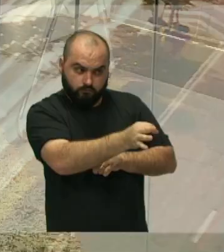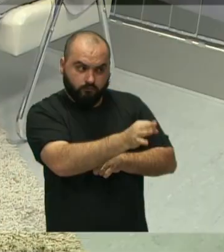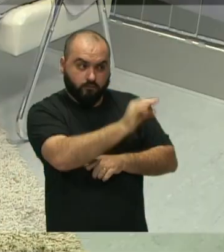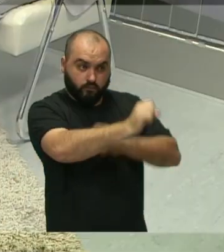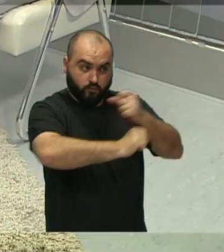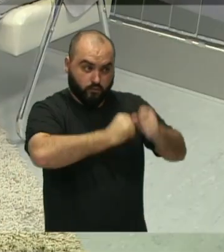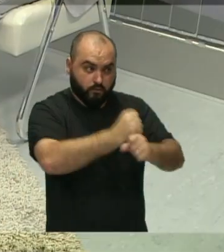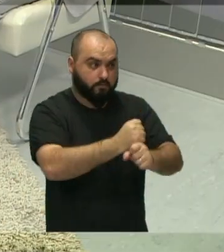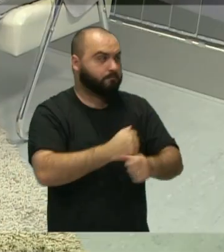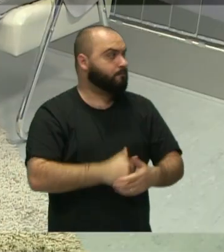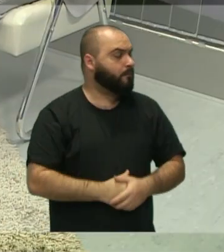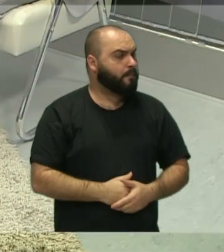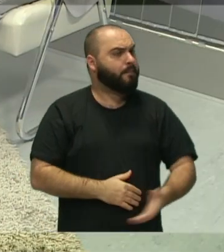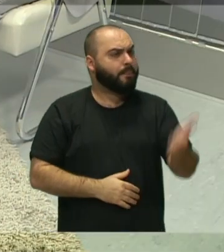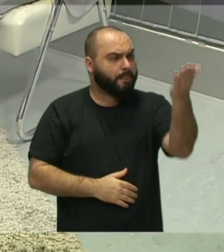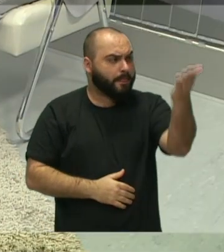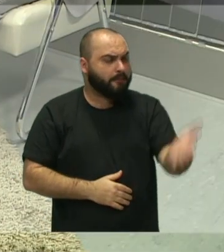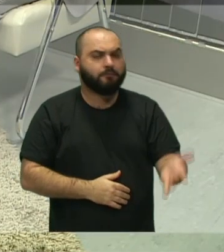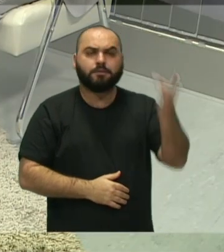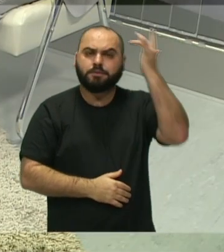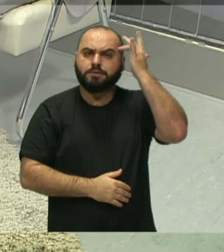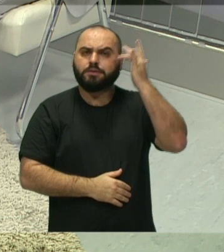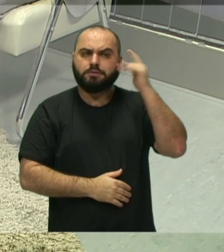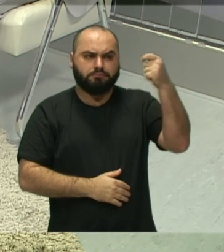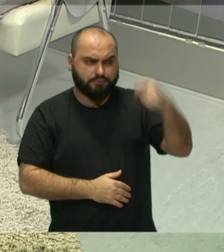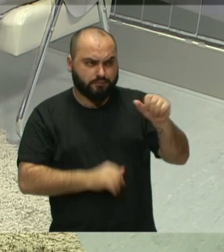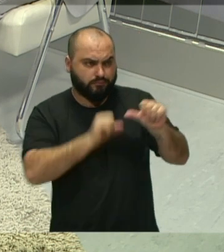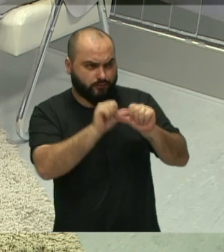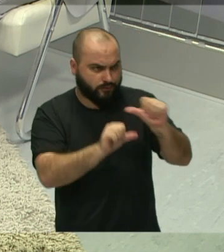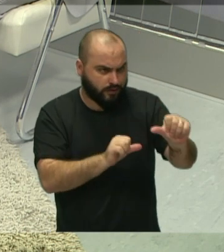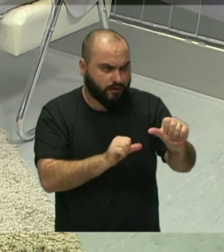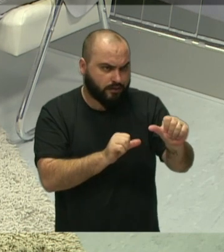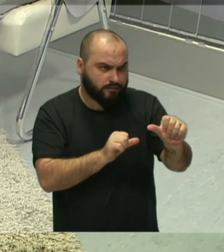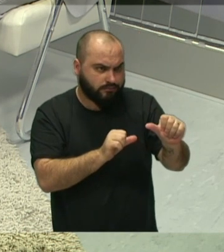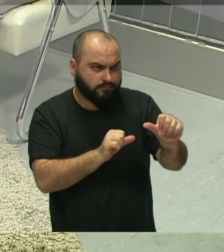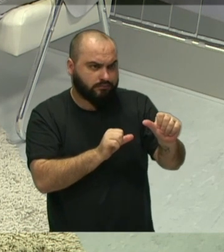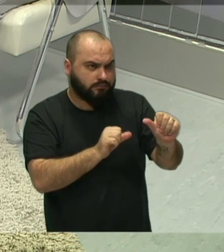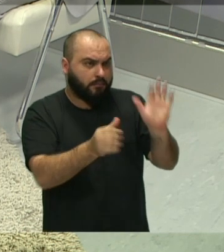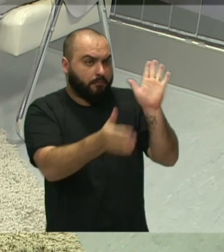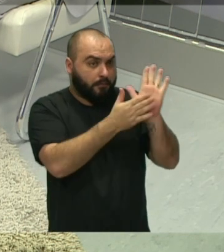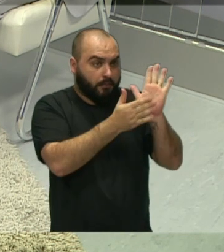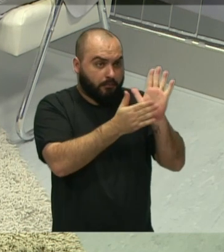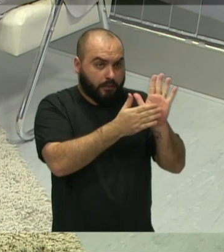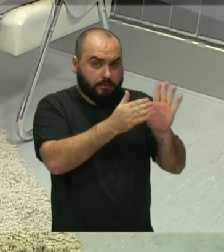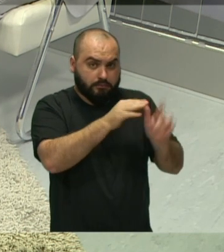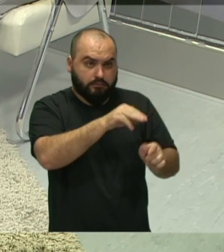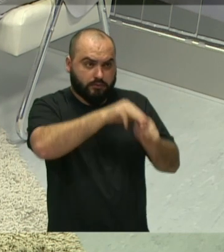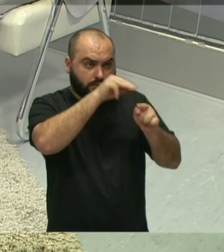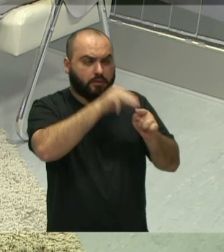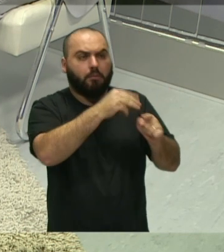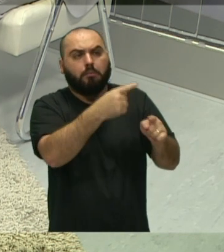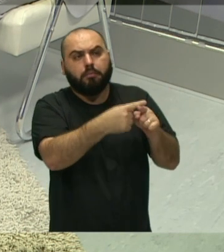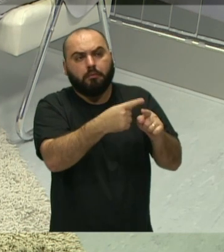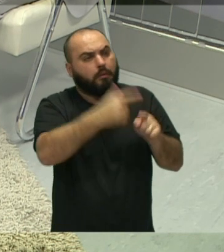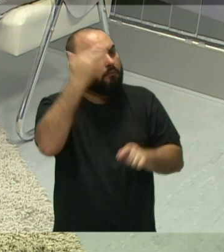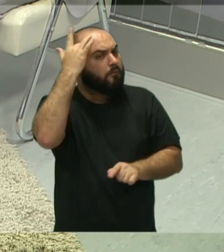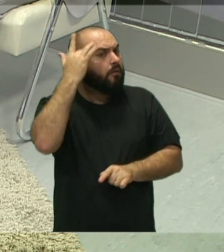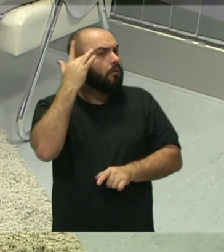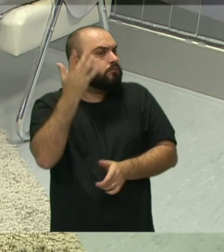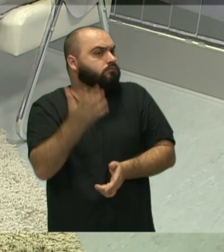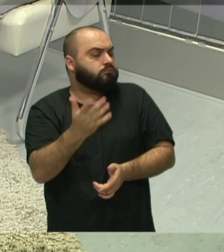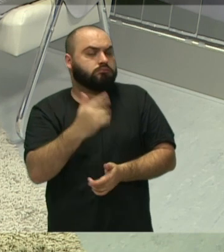vem. Ao que o senhor atribui a necessidade de tantas mudanças, alterações e propostas até ao município. E também pergunto se tem